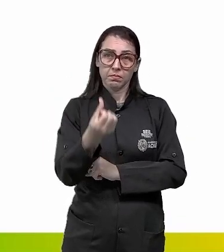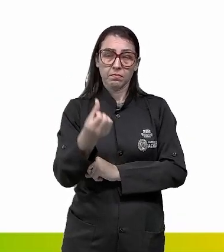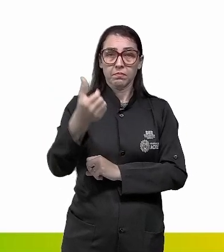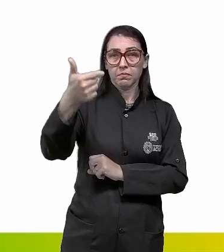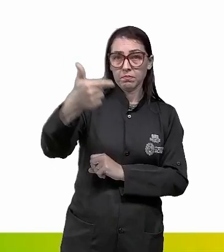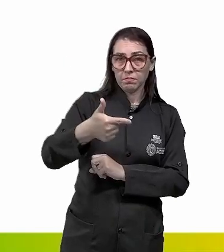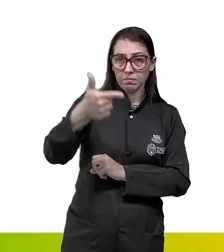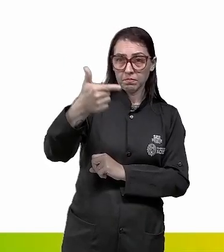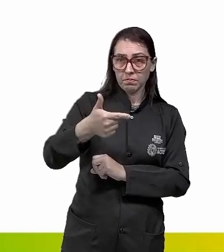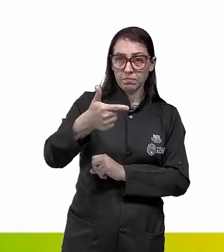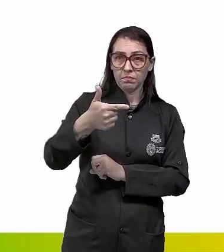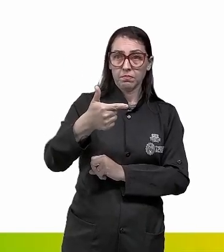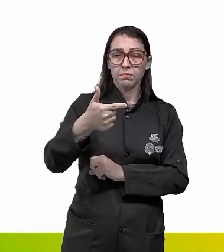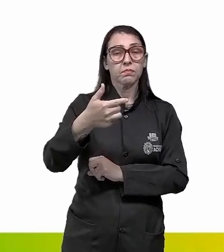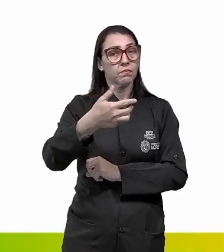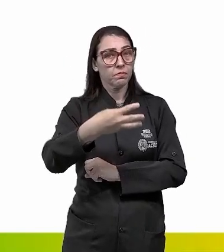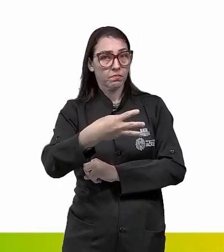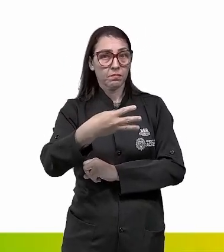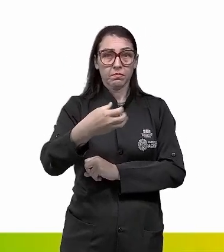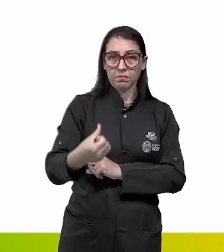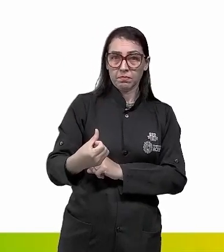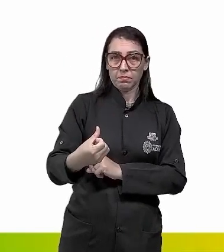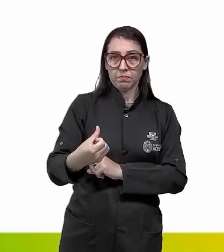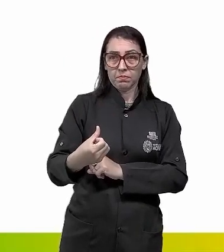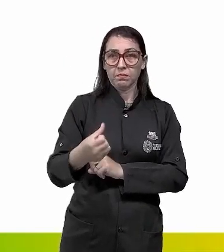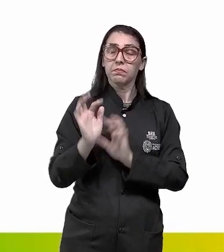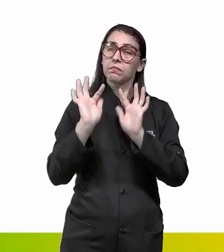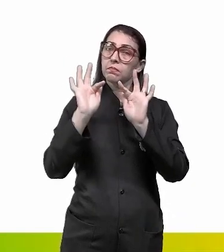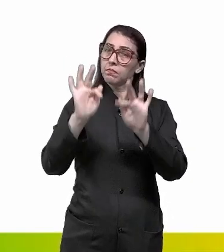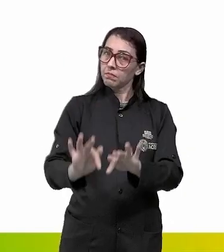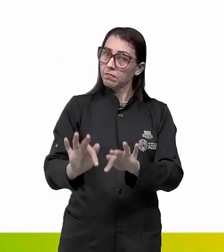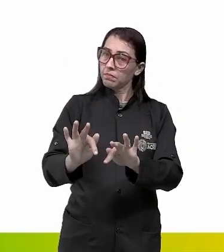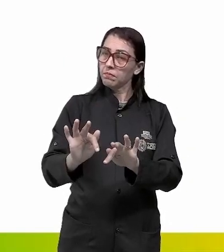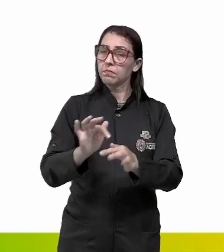quadrado, 36. Por fim,